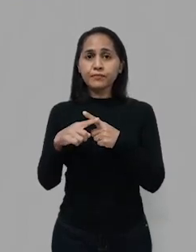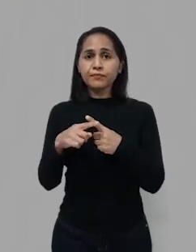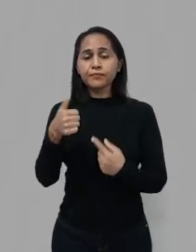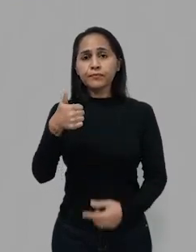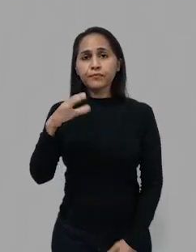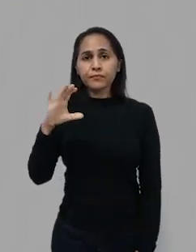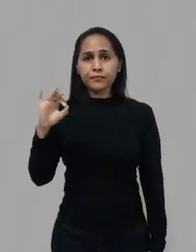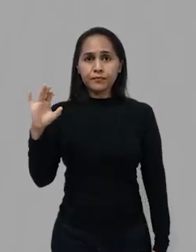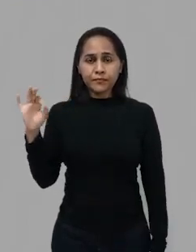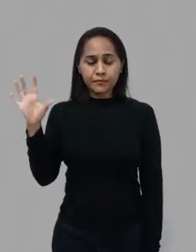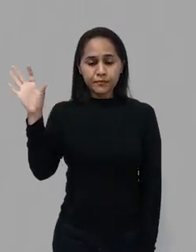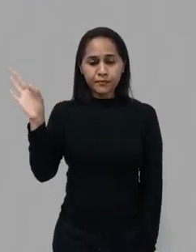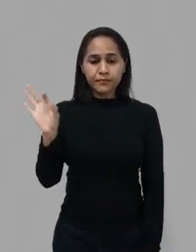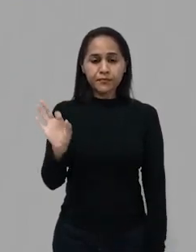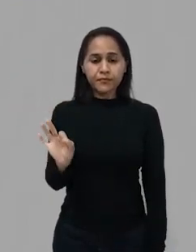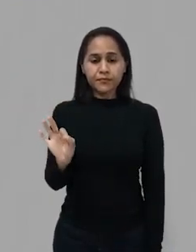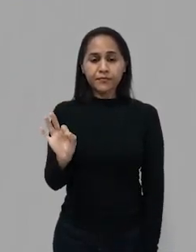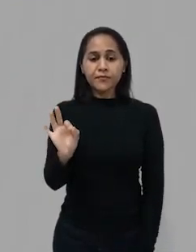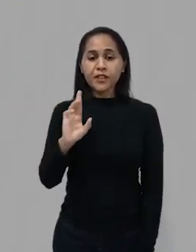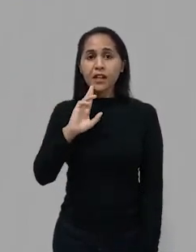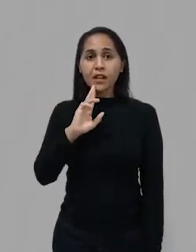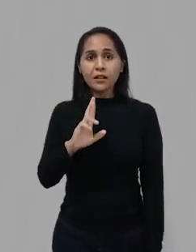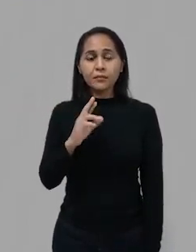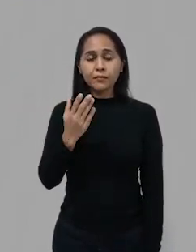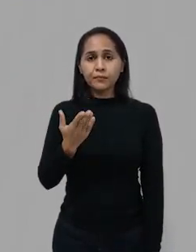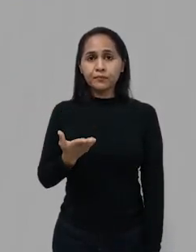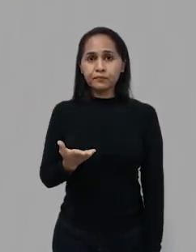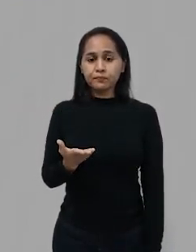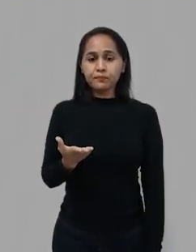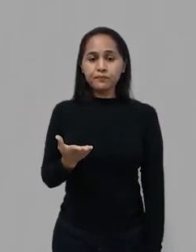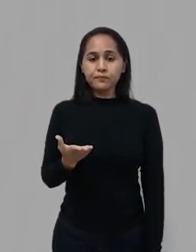0,025 multiplicado por 100%, turma, vai dar quanto?